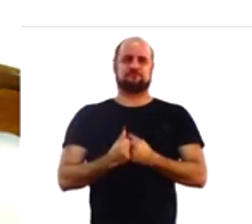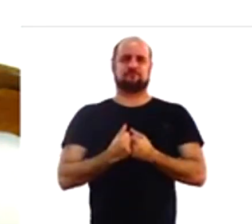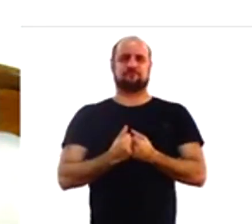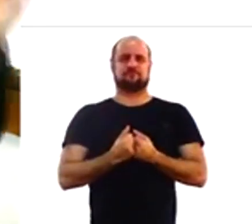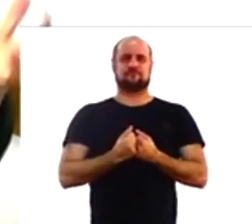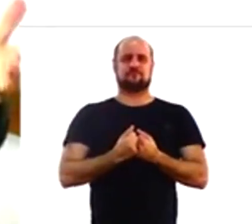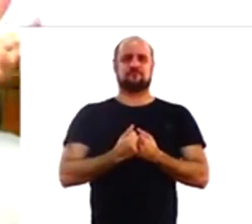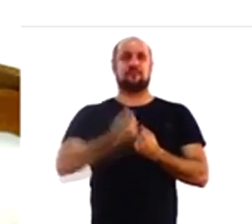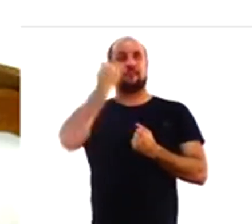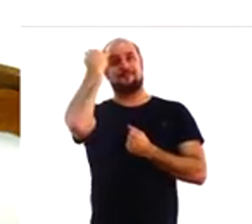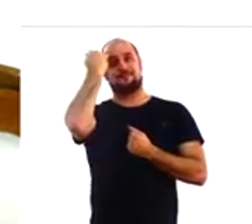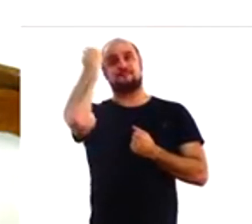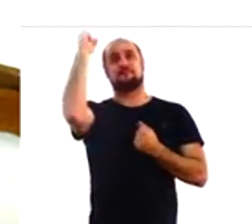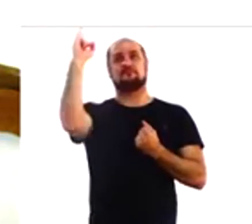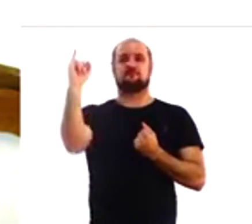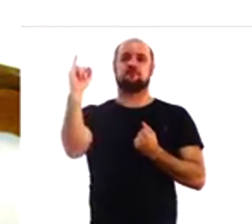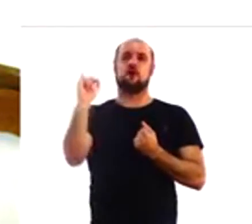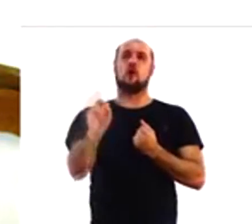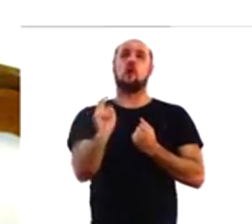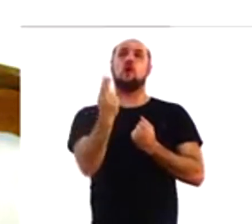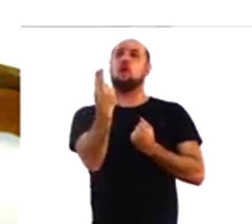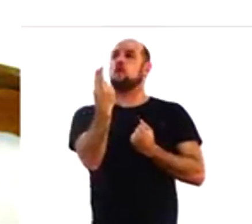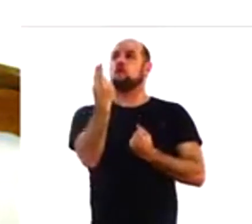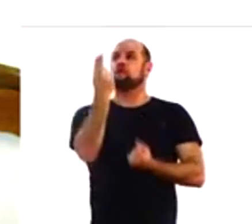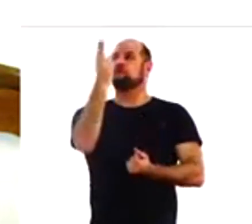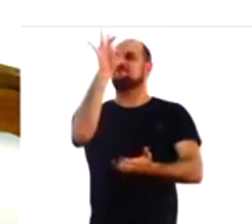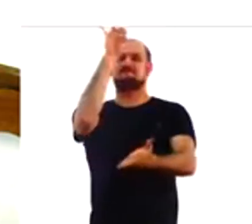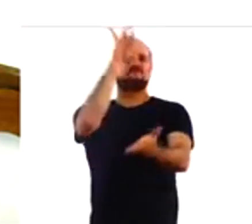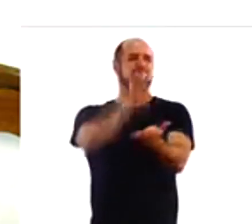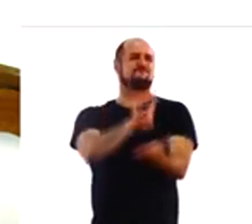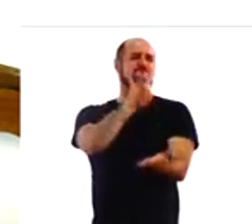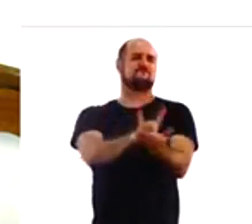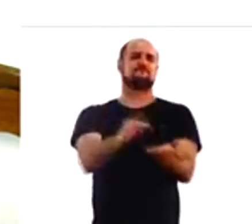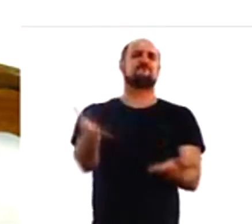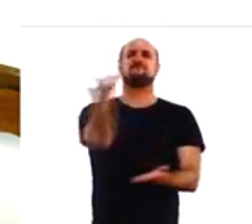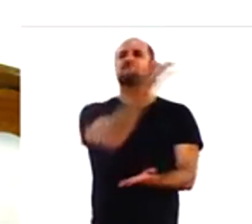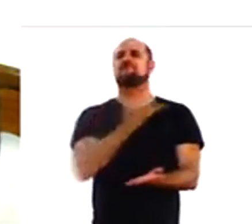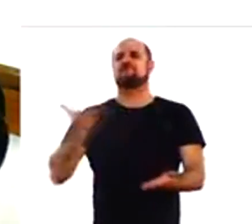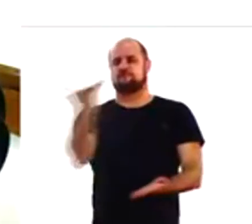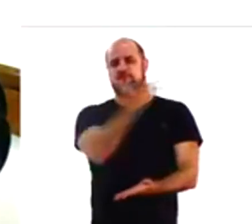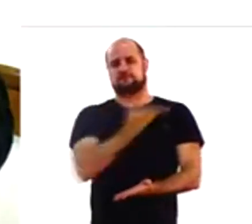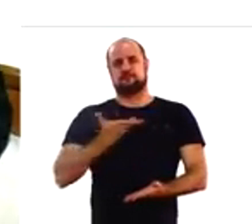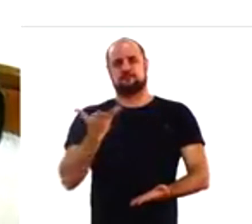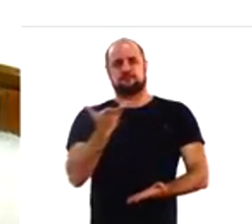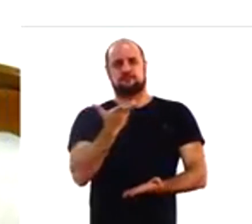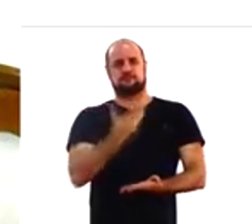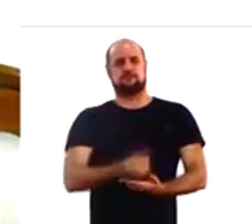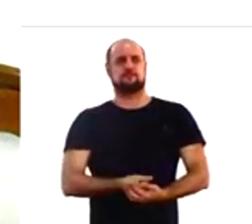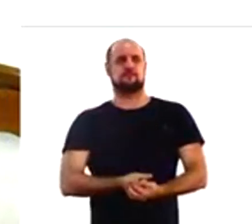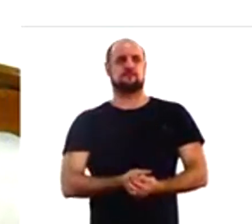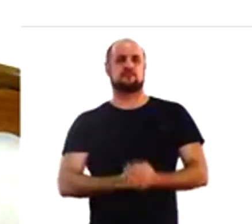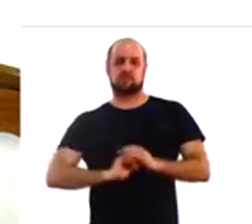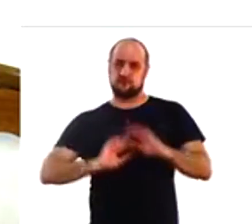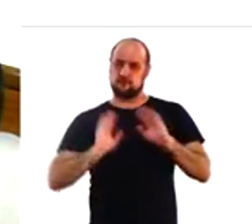são conceitos ou eles são realidade? Eu começo então esta, que é